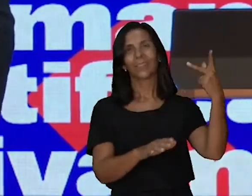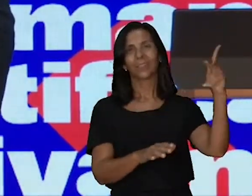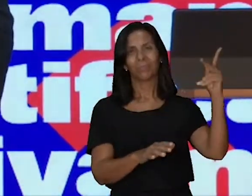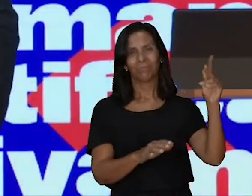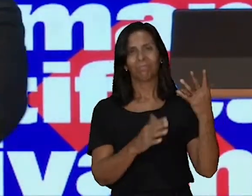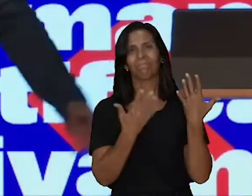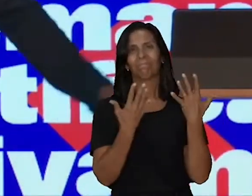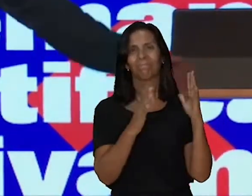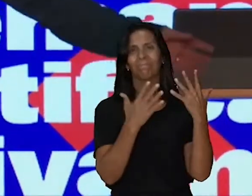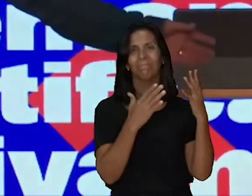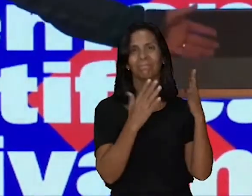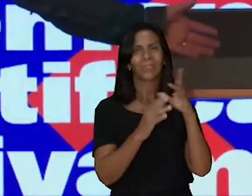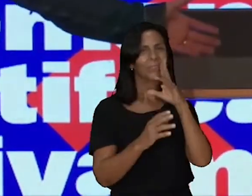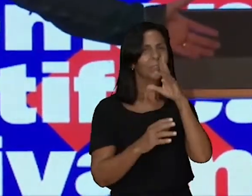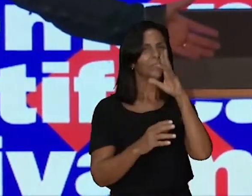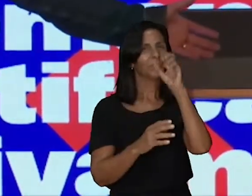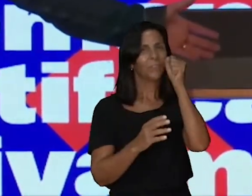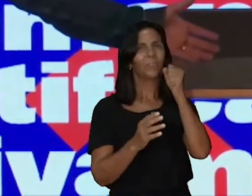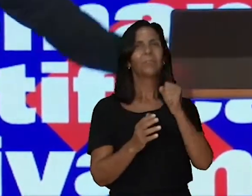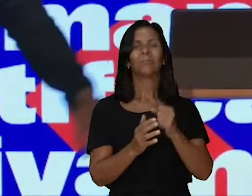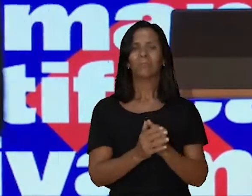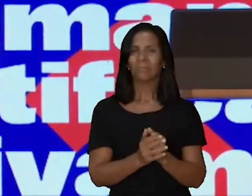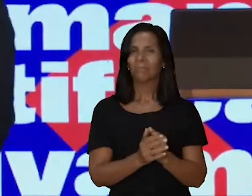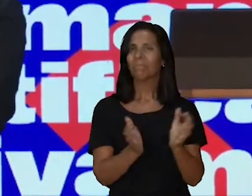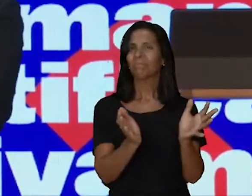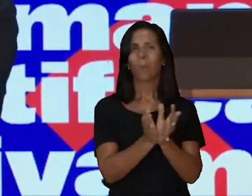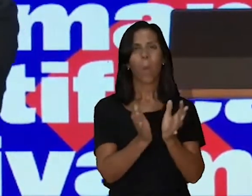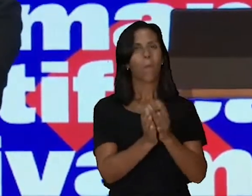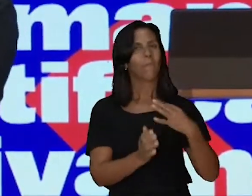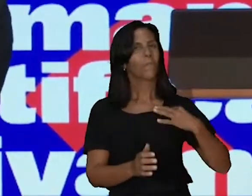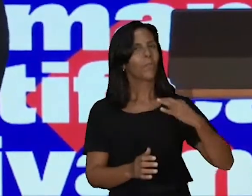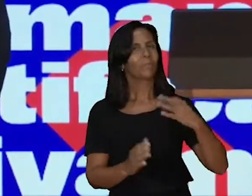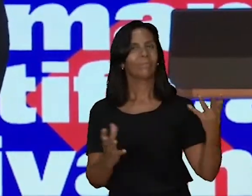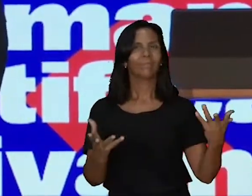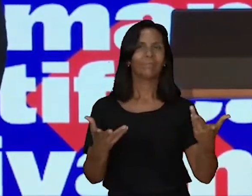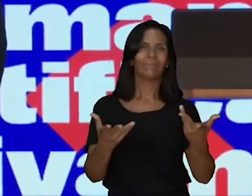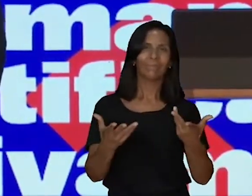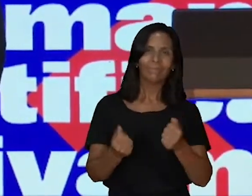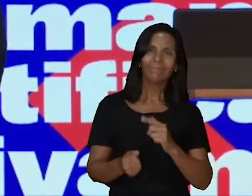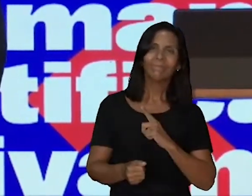aplauso? Que turma extraordinária.